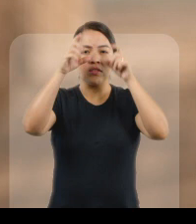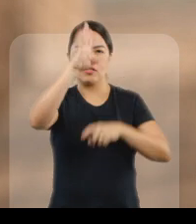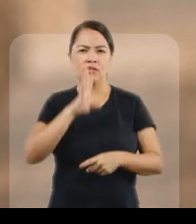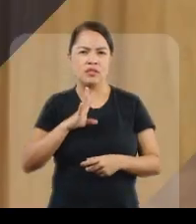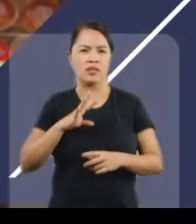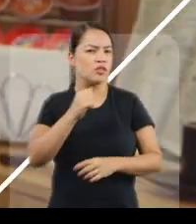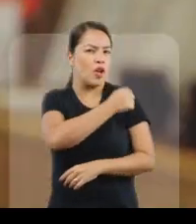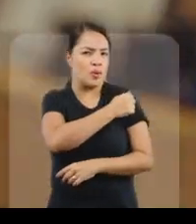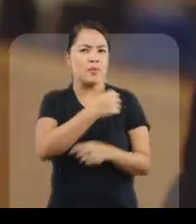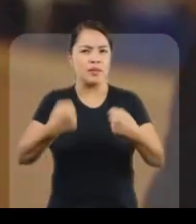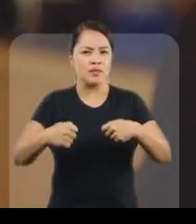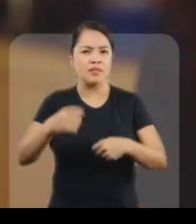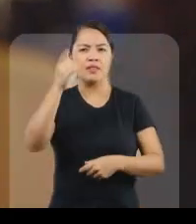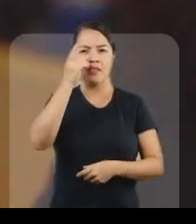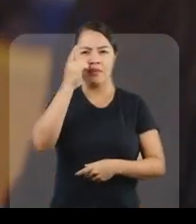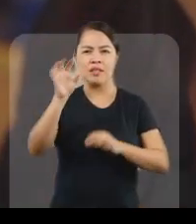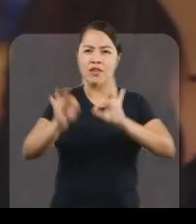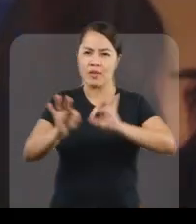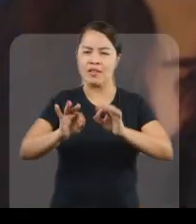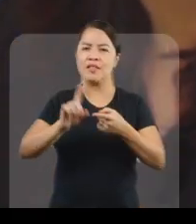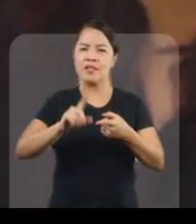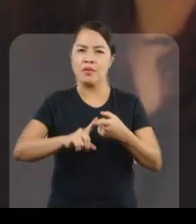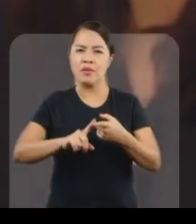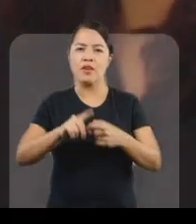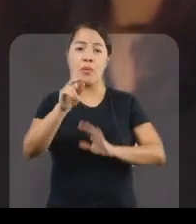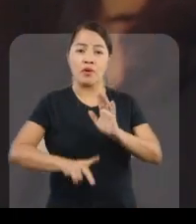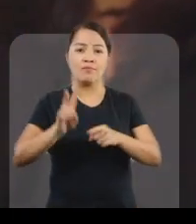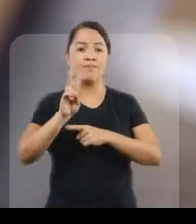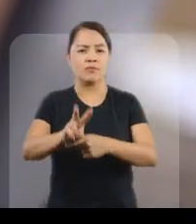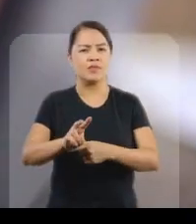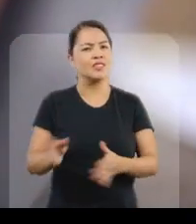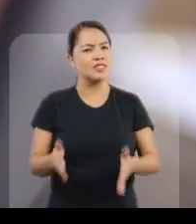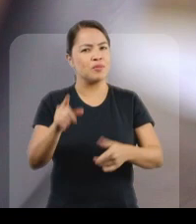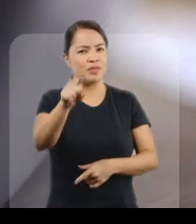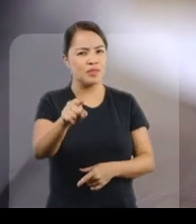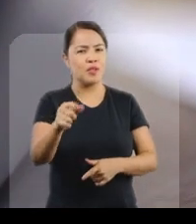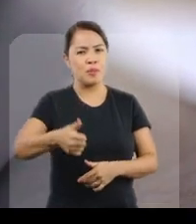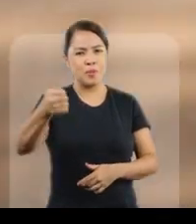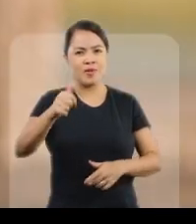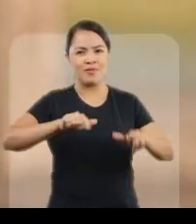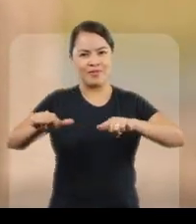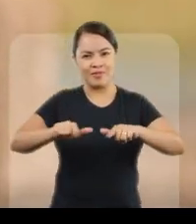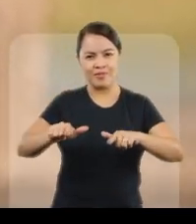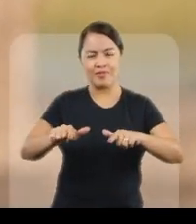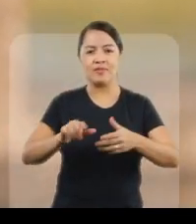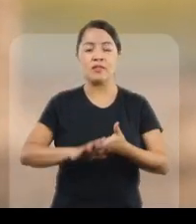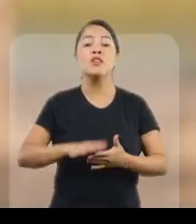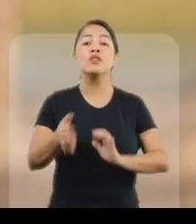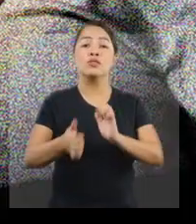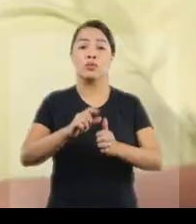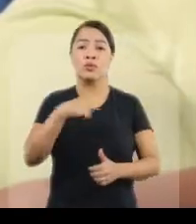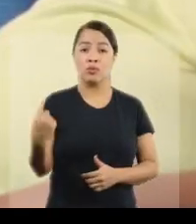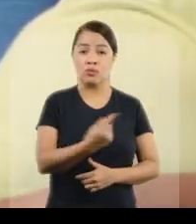para os alunos que precisam. Davi vai criar também o programa Visionários, com incentivo para você abrir o seu primeiro negócio. E tem mais! Com o